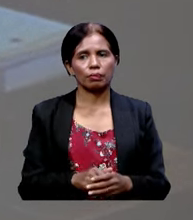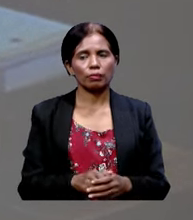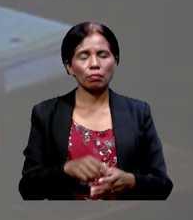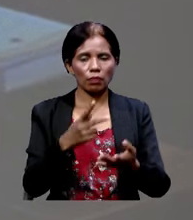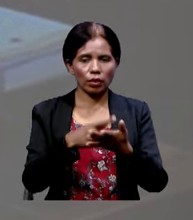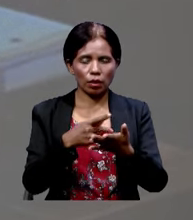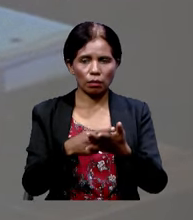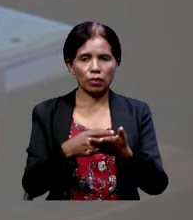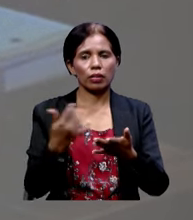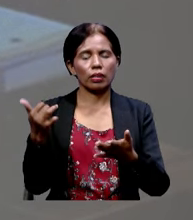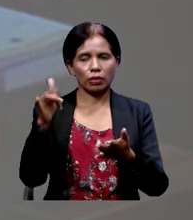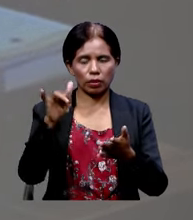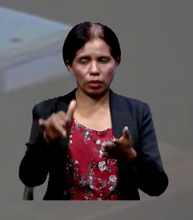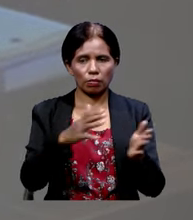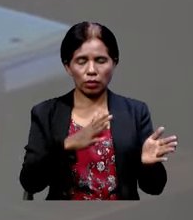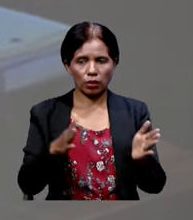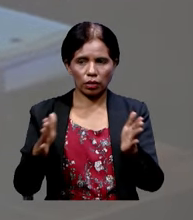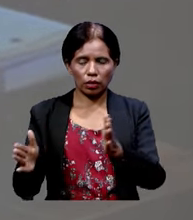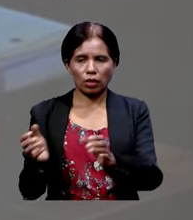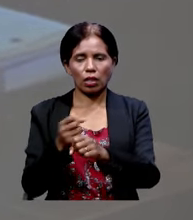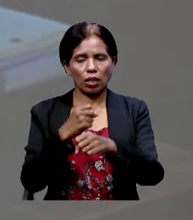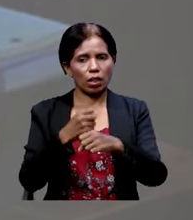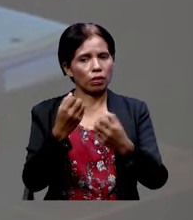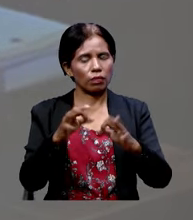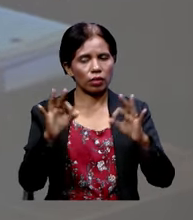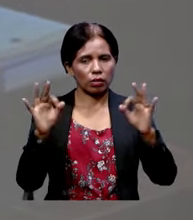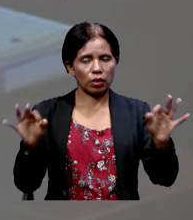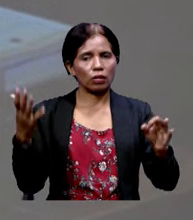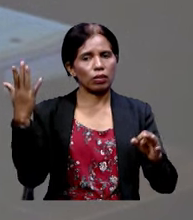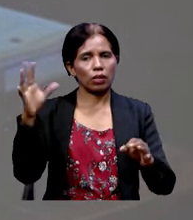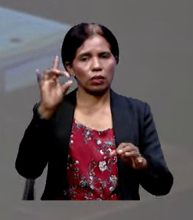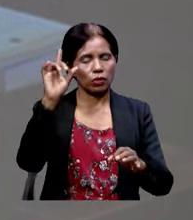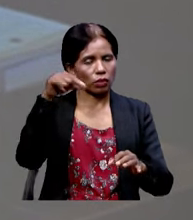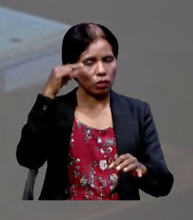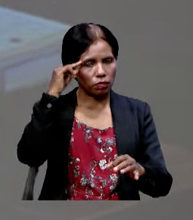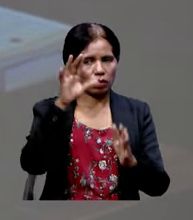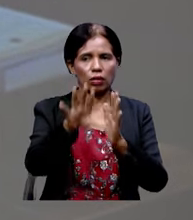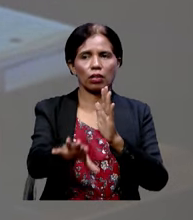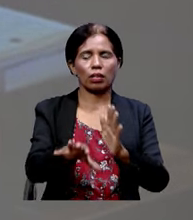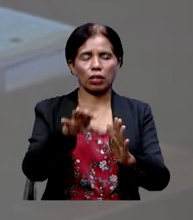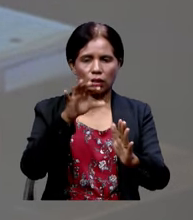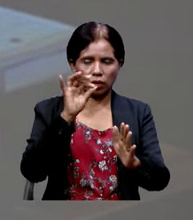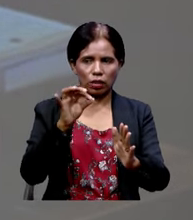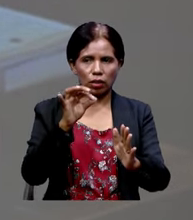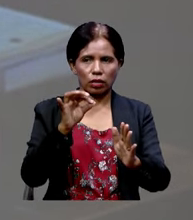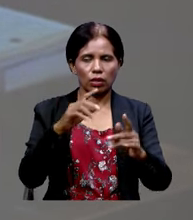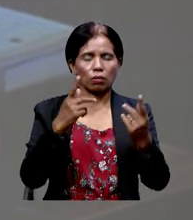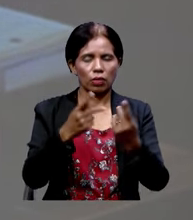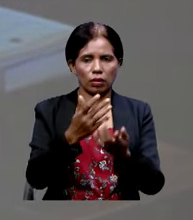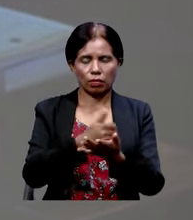Projeto Sira Nebe, processo de apresentamento Halal Roto Ona e o oitavo governo, Retan Ona, companhia